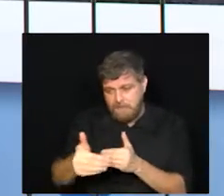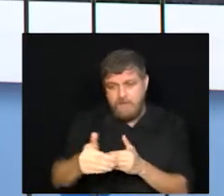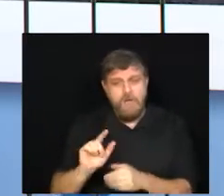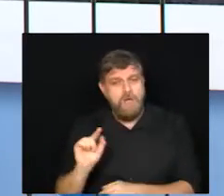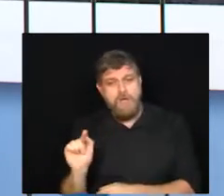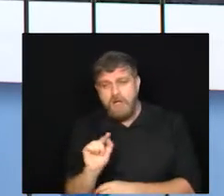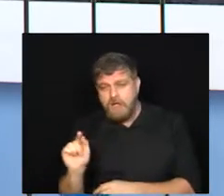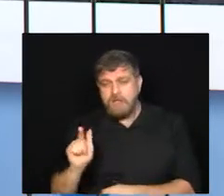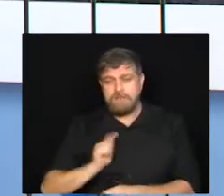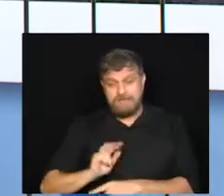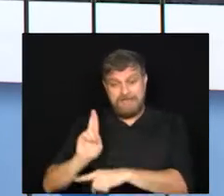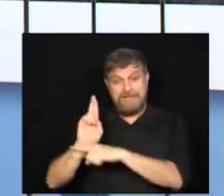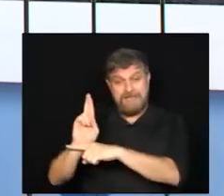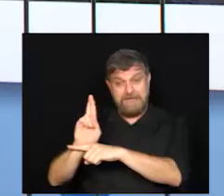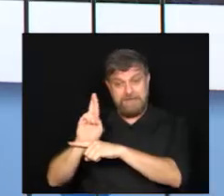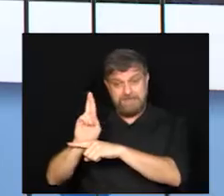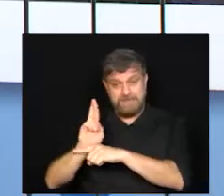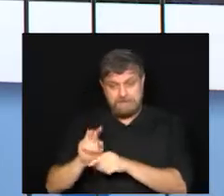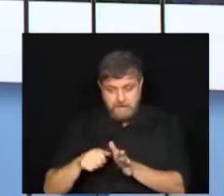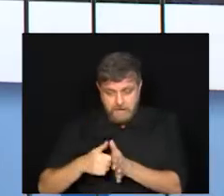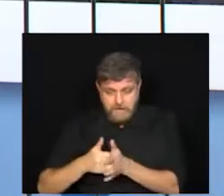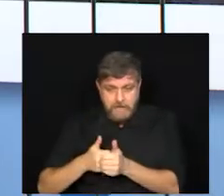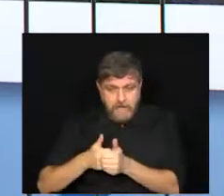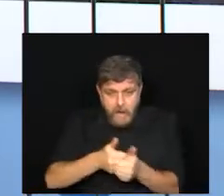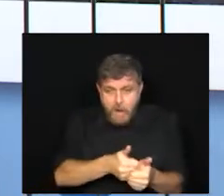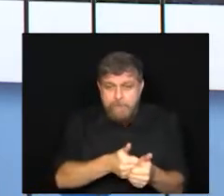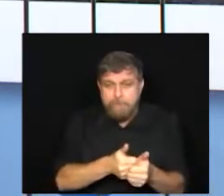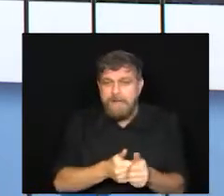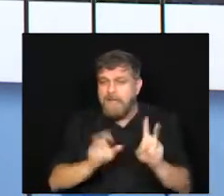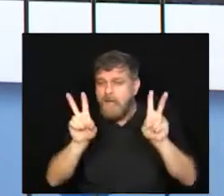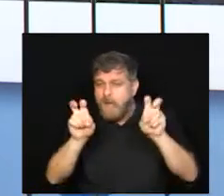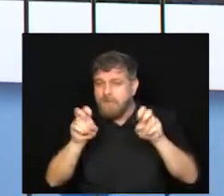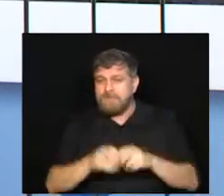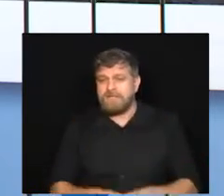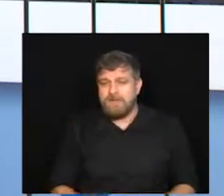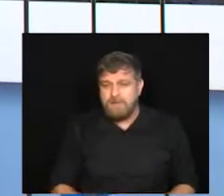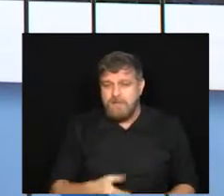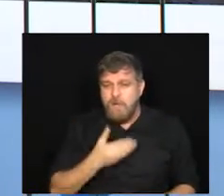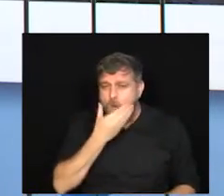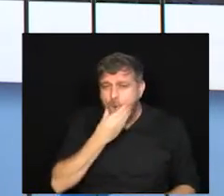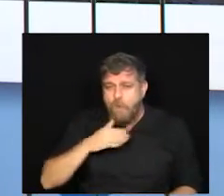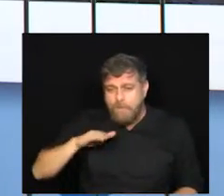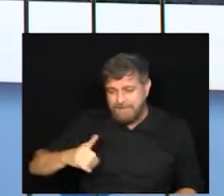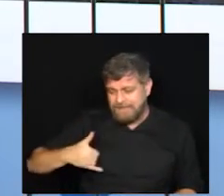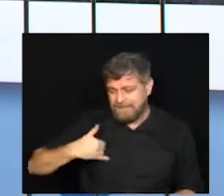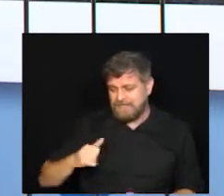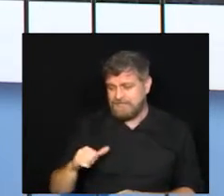a comissão de representação que acompanha o caso do menino de 11 anos que foi